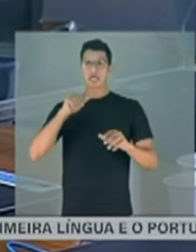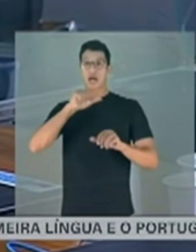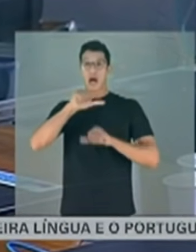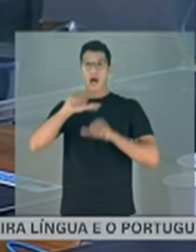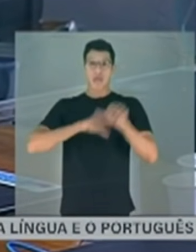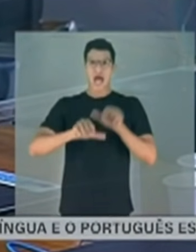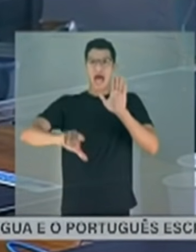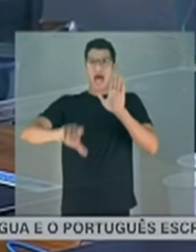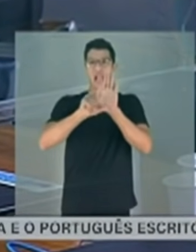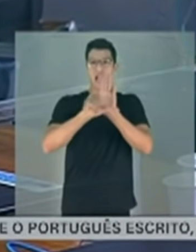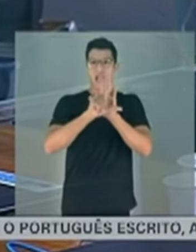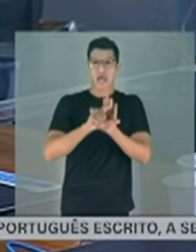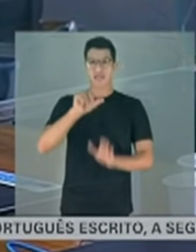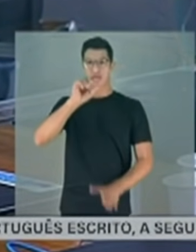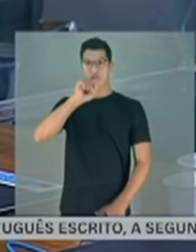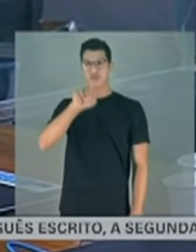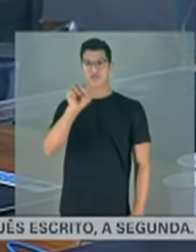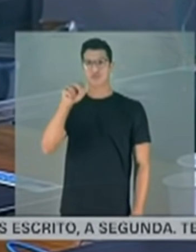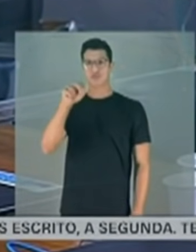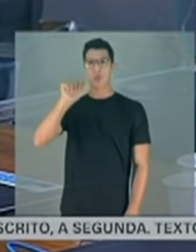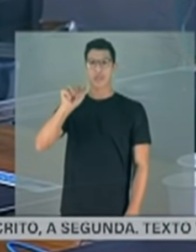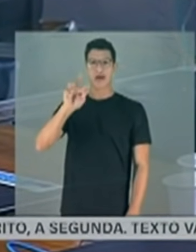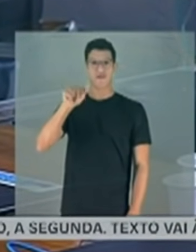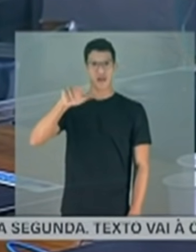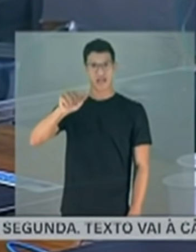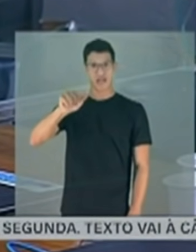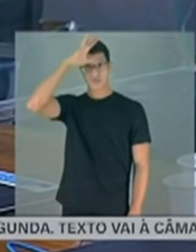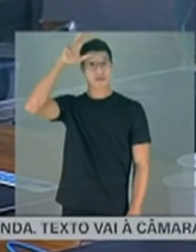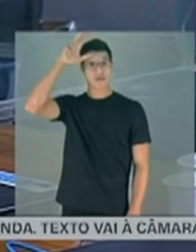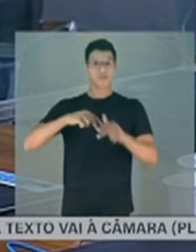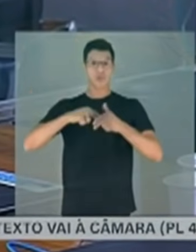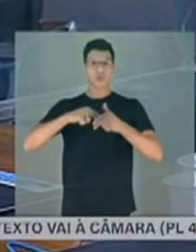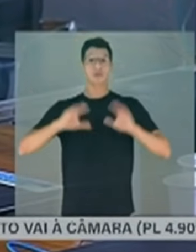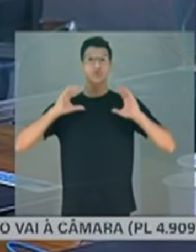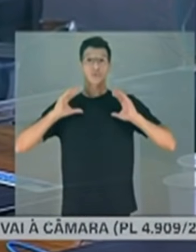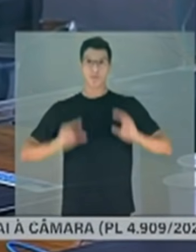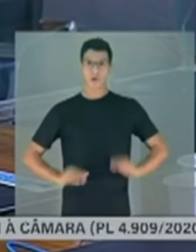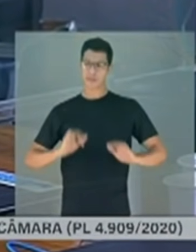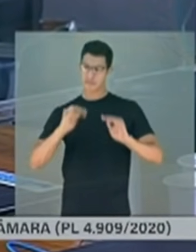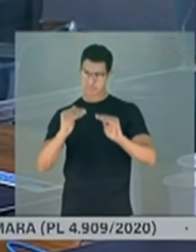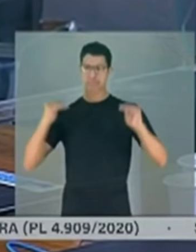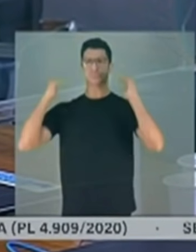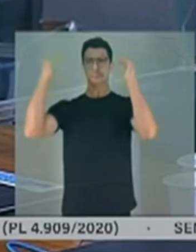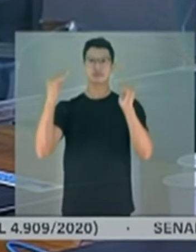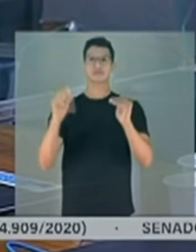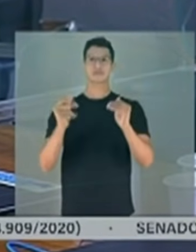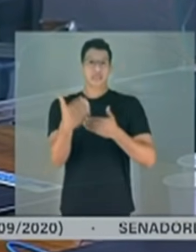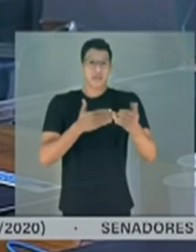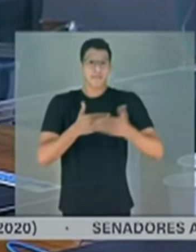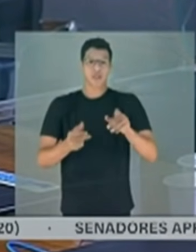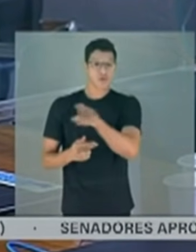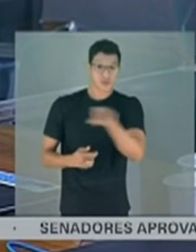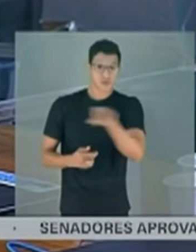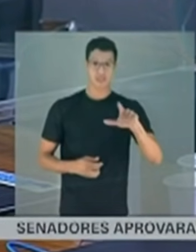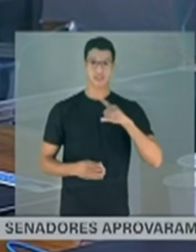a legislação da Zona Franca de Manaus por conta das posturas altivas, independentes, que Vossas Excelências